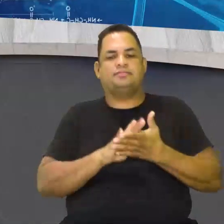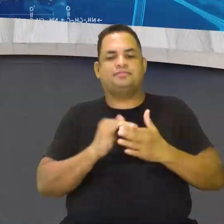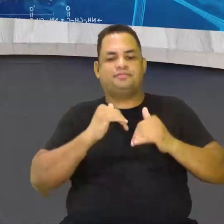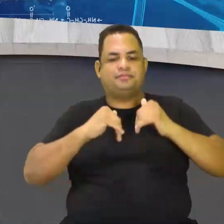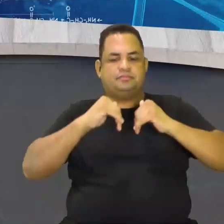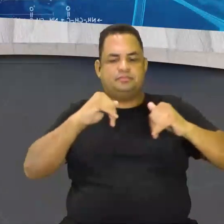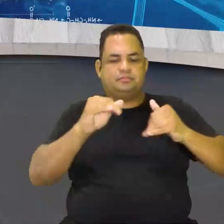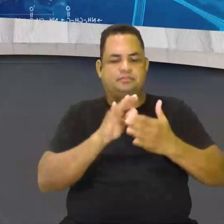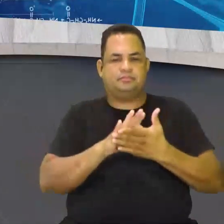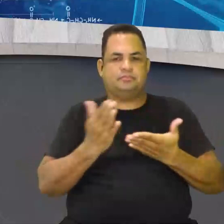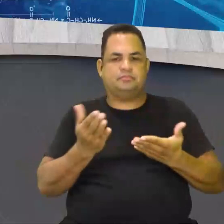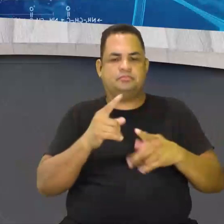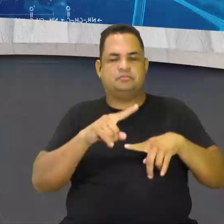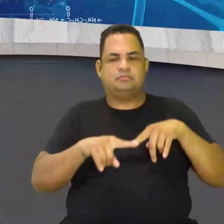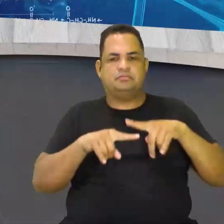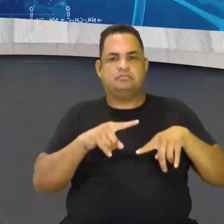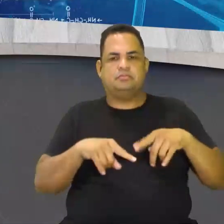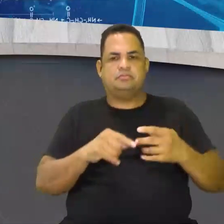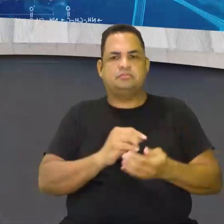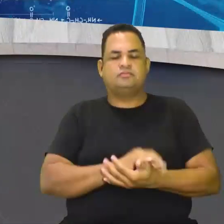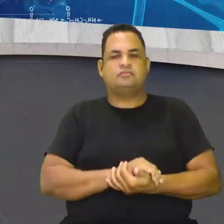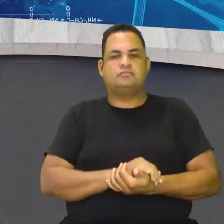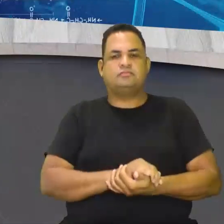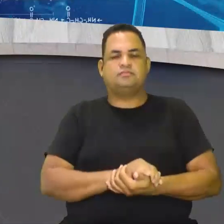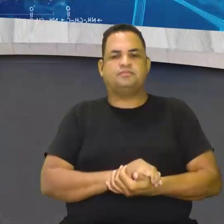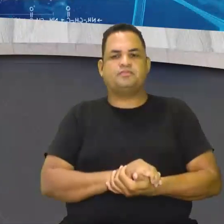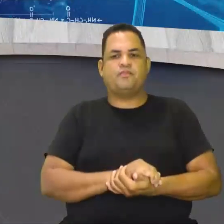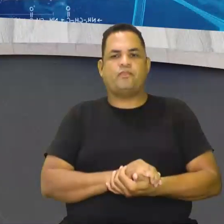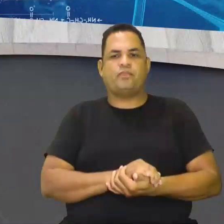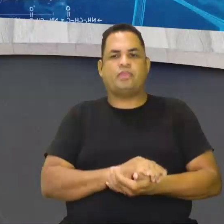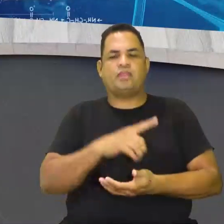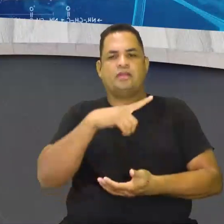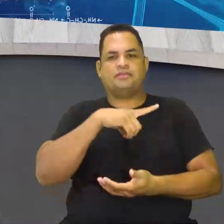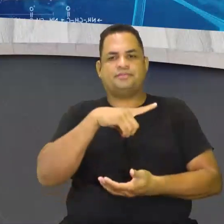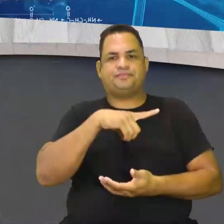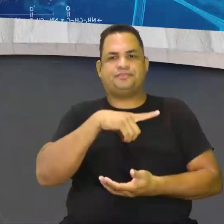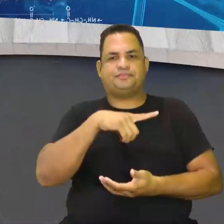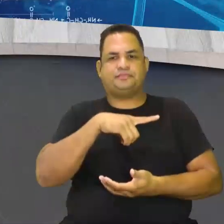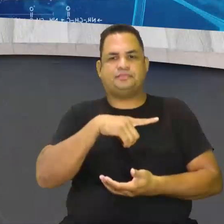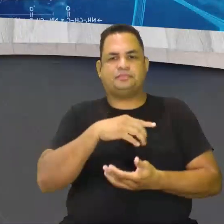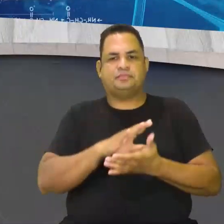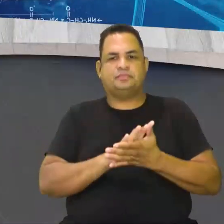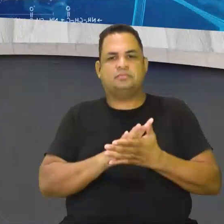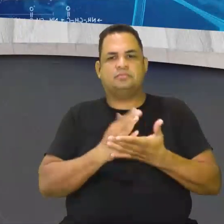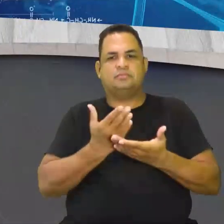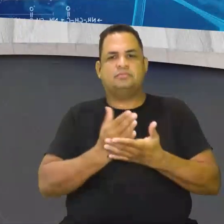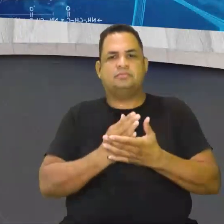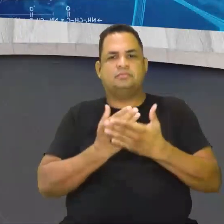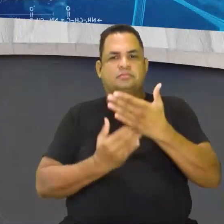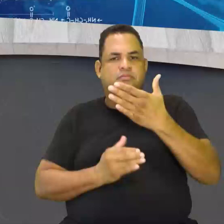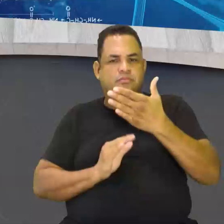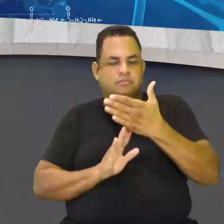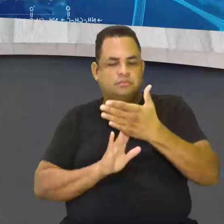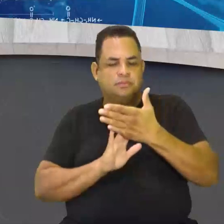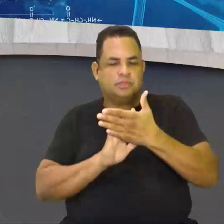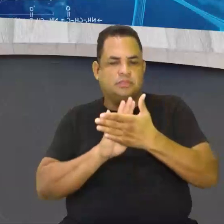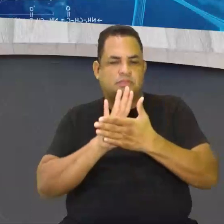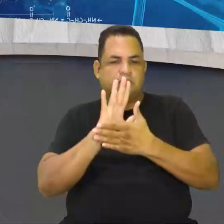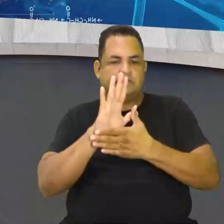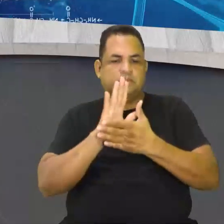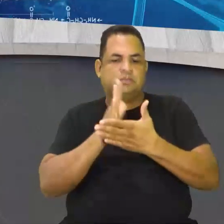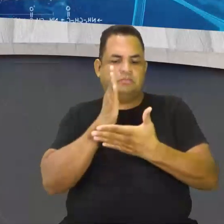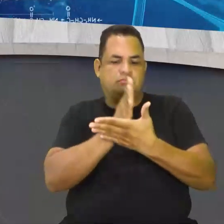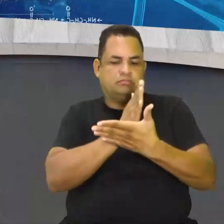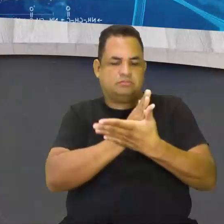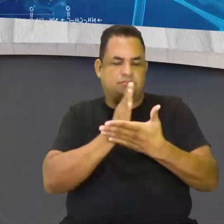separa parte daquele componente. Então, daí você tem chamada destilação fracionada, porque você